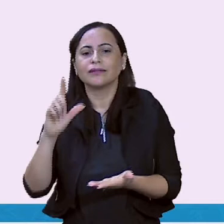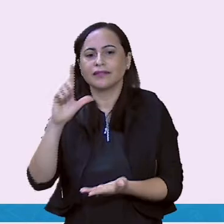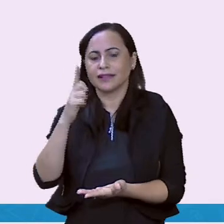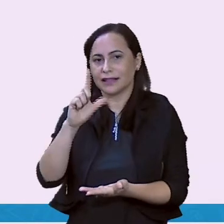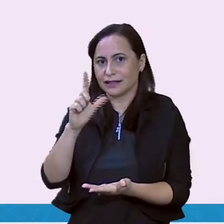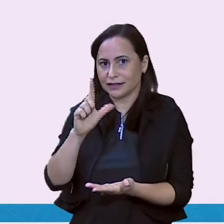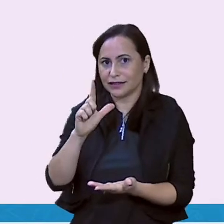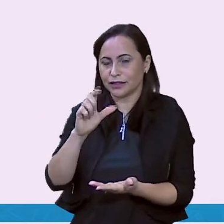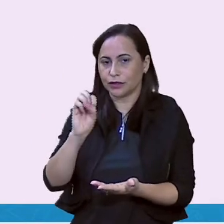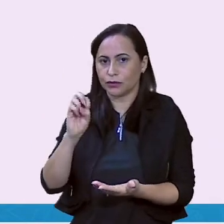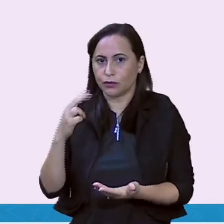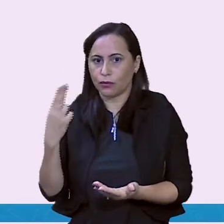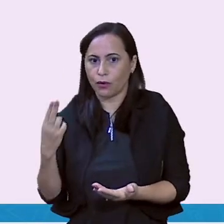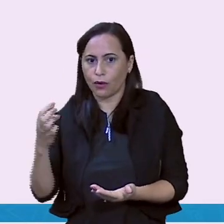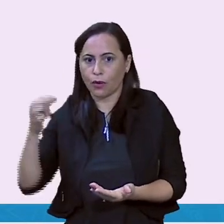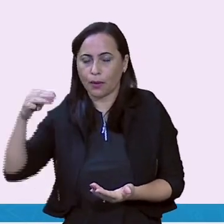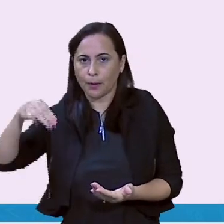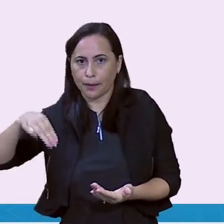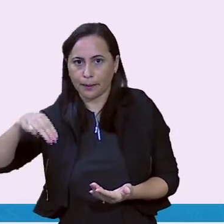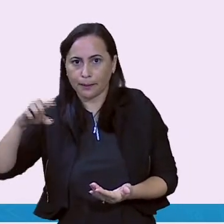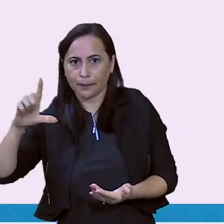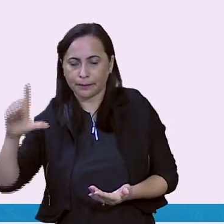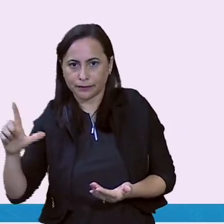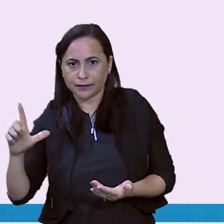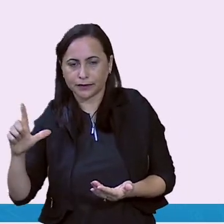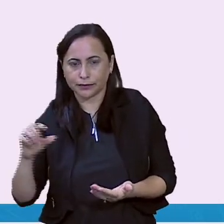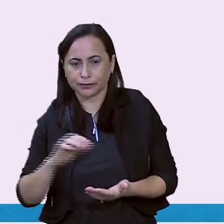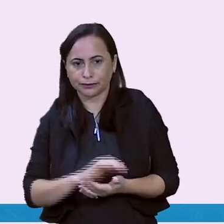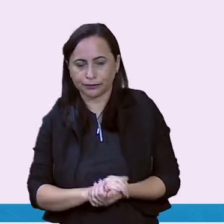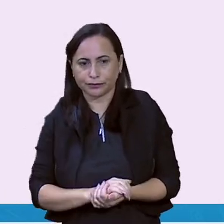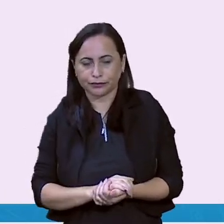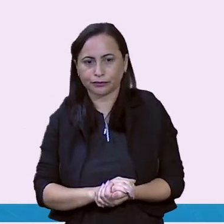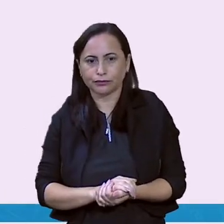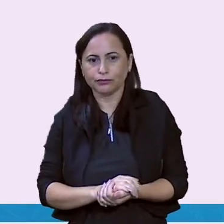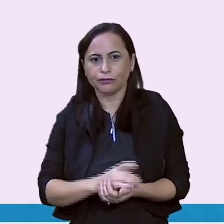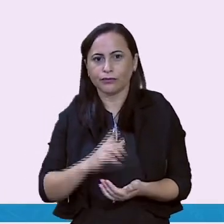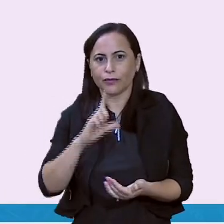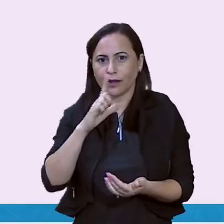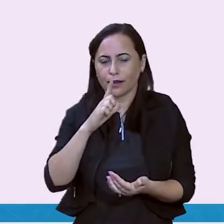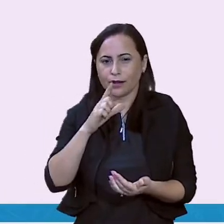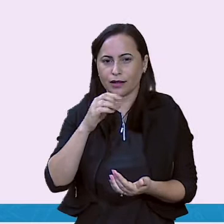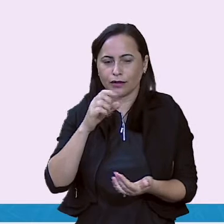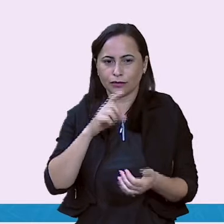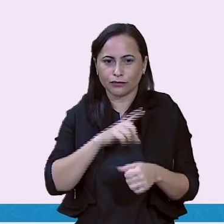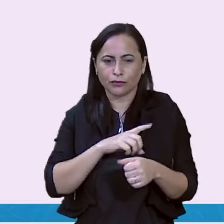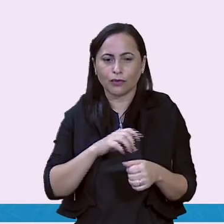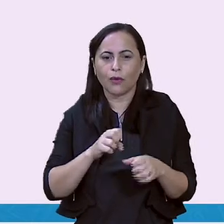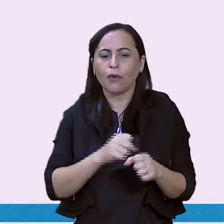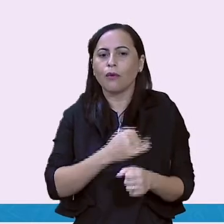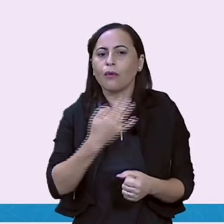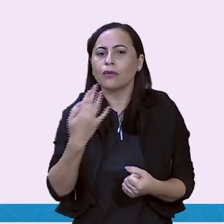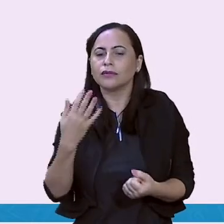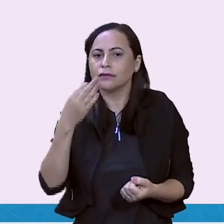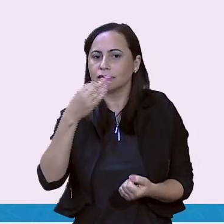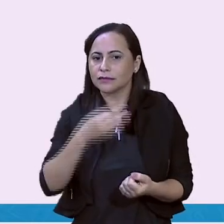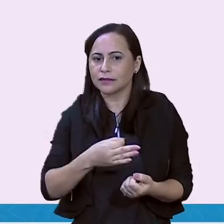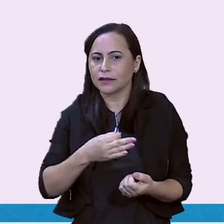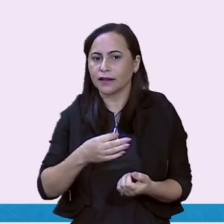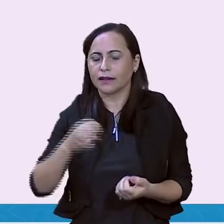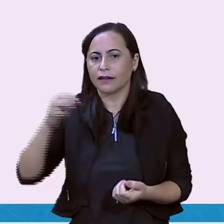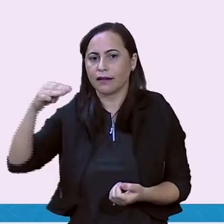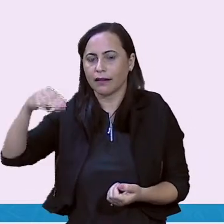o mililitro. O litro para quantidades exatas ou maiores e o mililitro ou ml